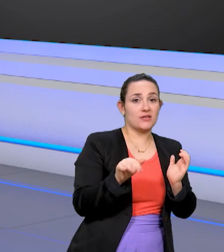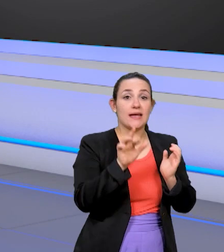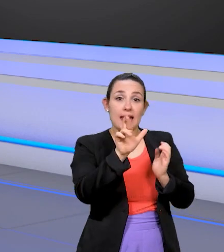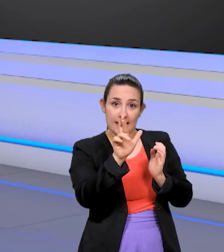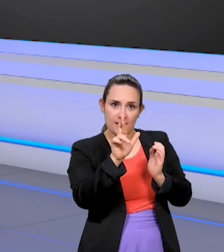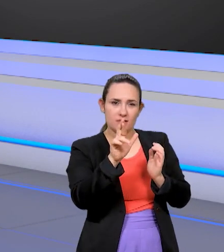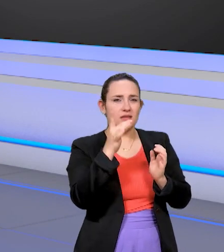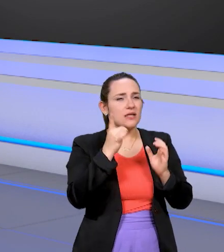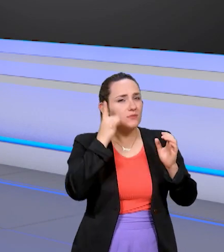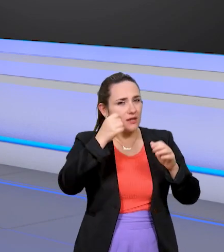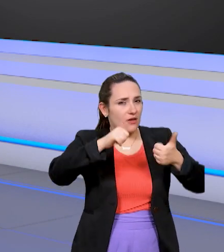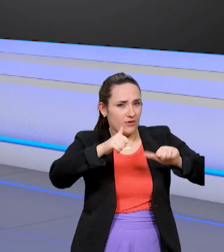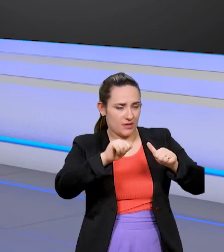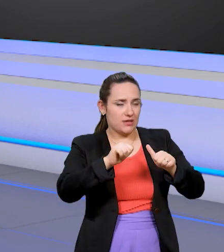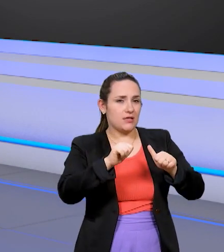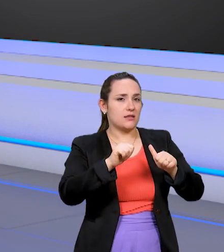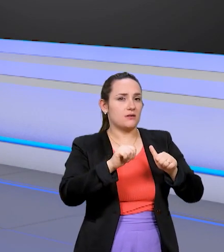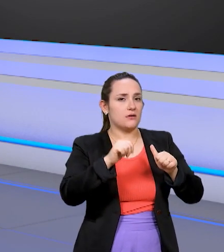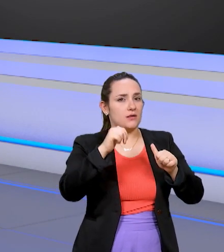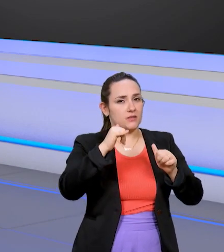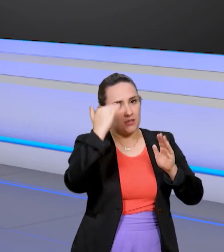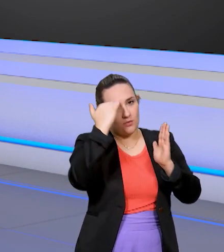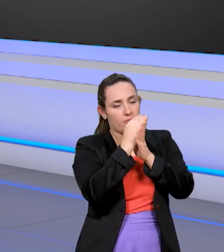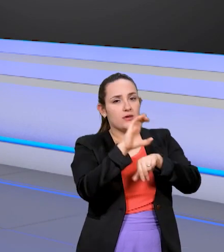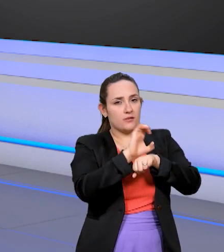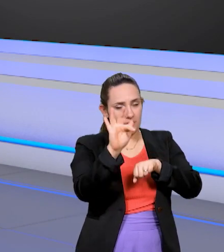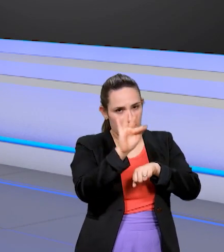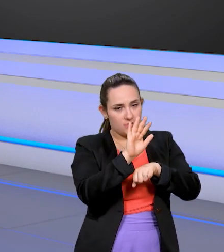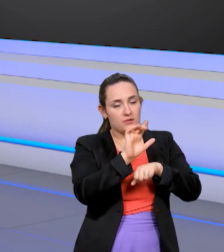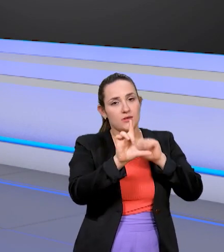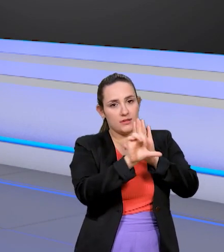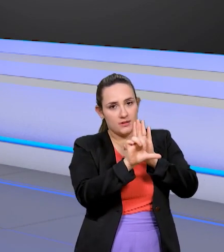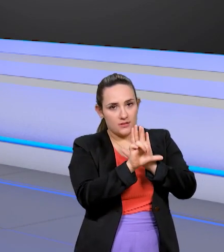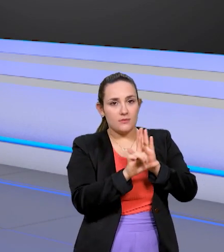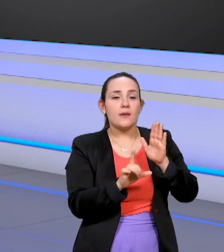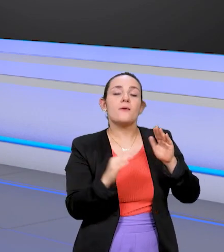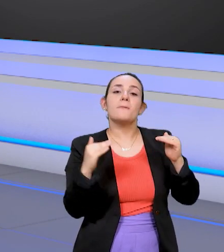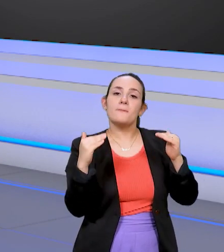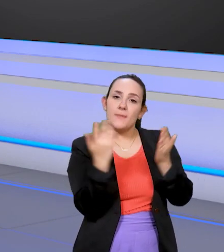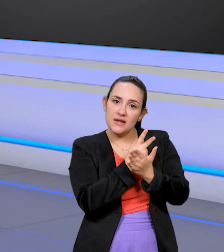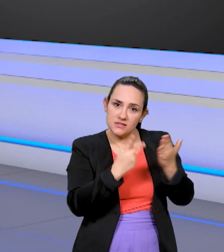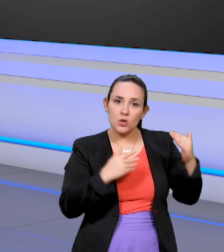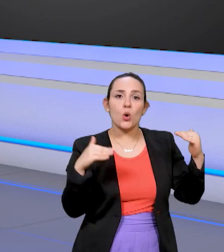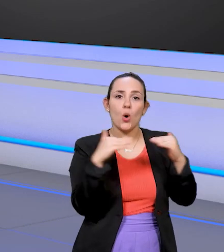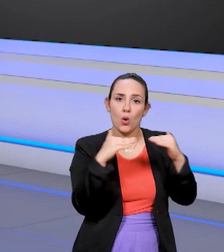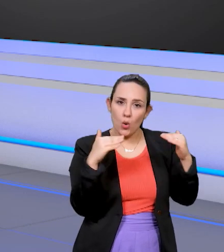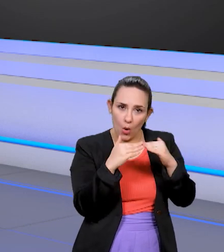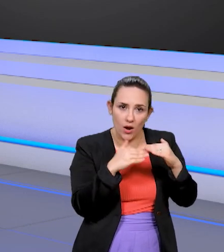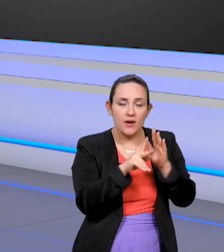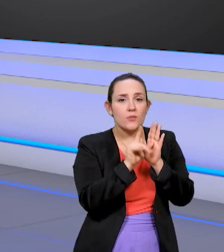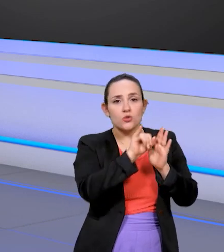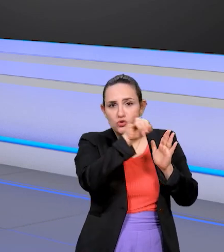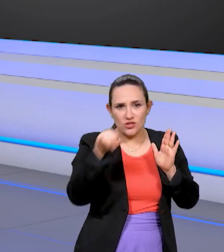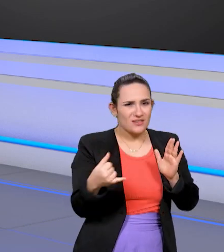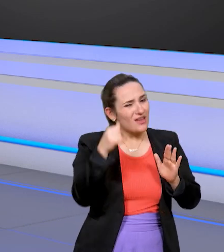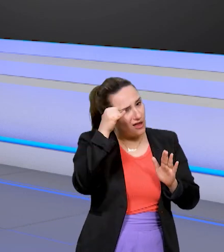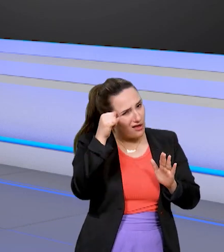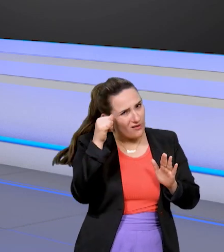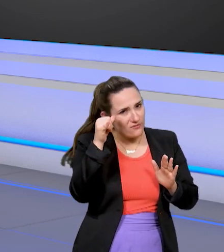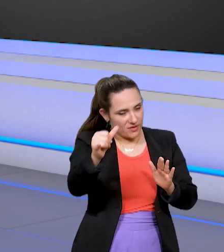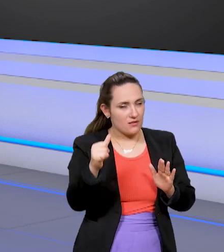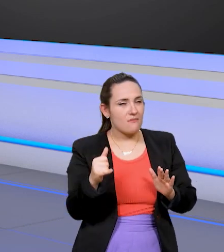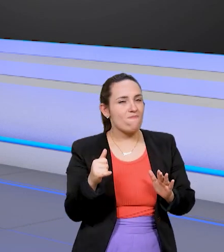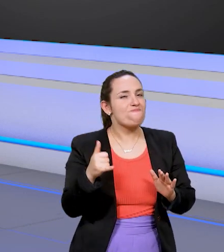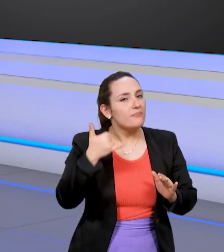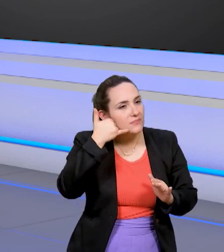Constituição, Justiça e Redação dá parecer favorável ao programa permanente de combate aos trotes